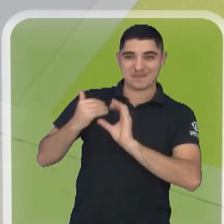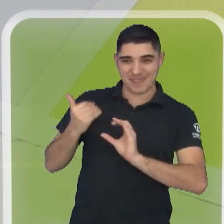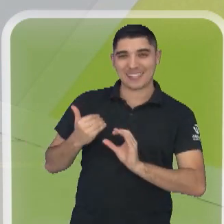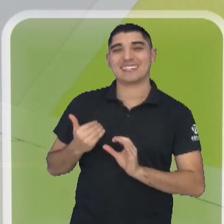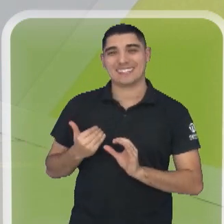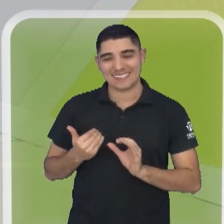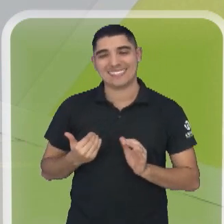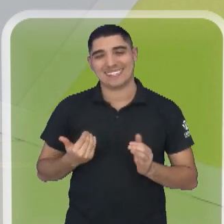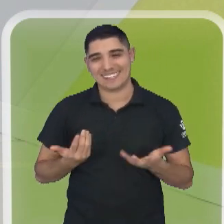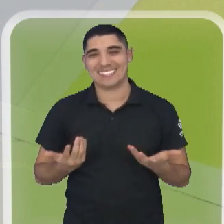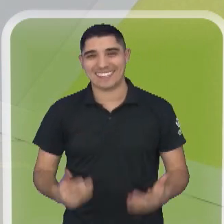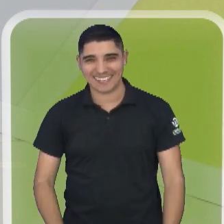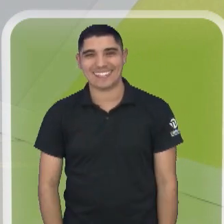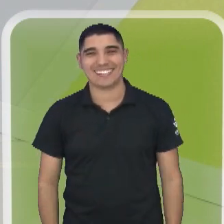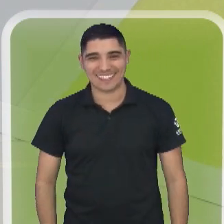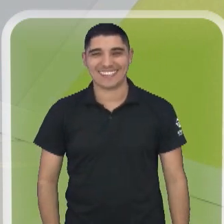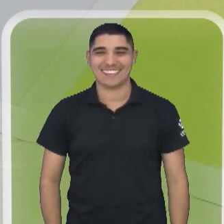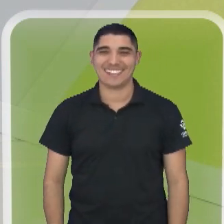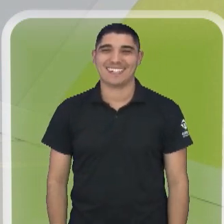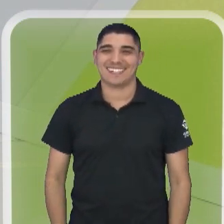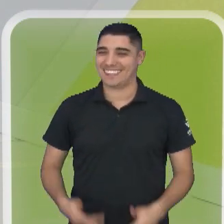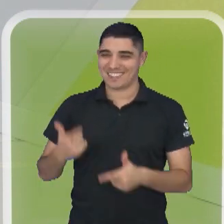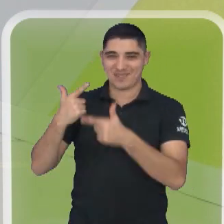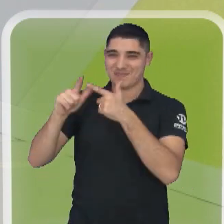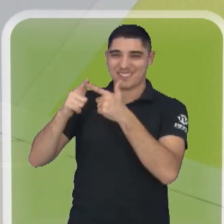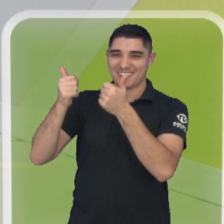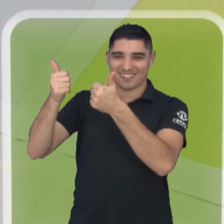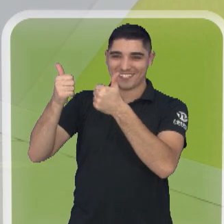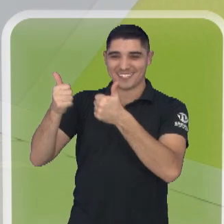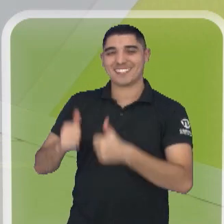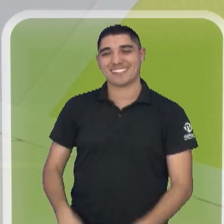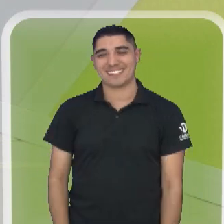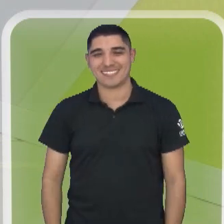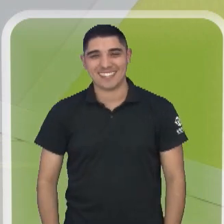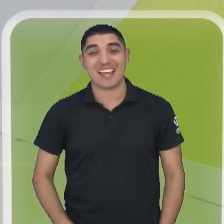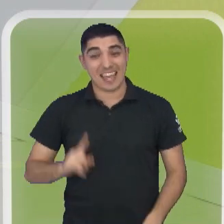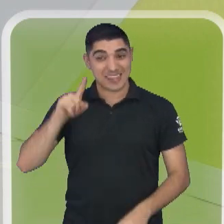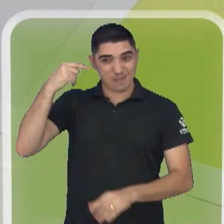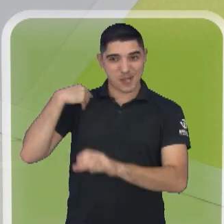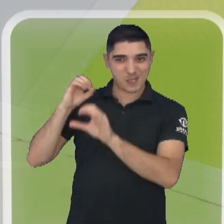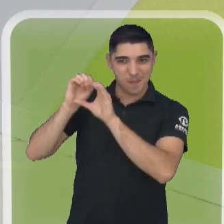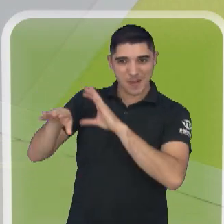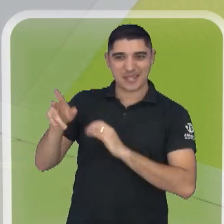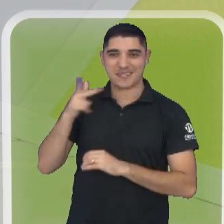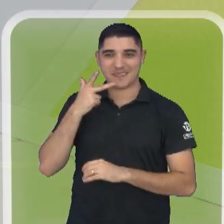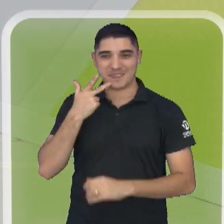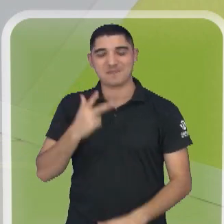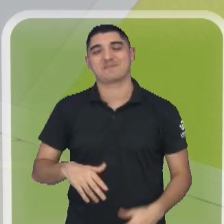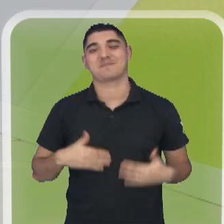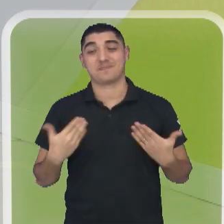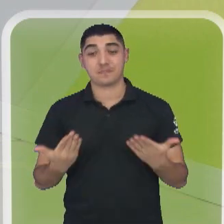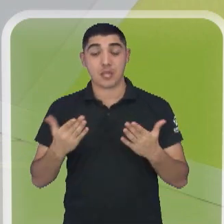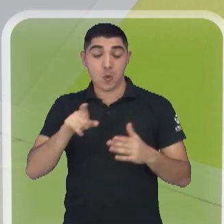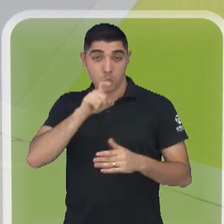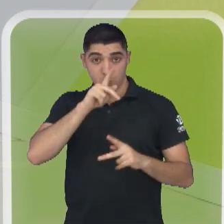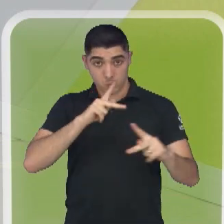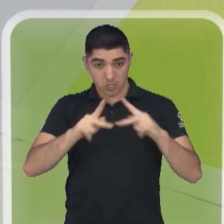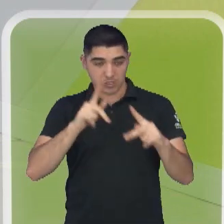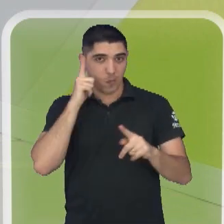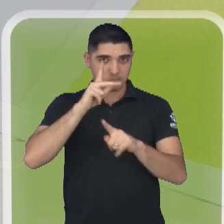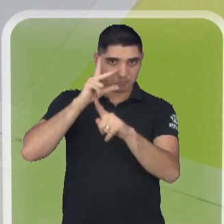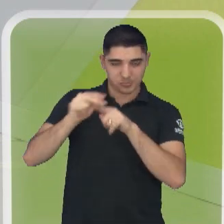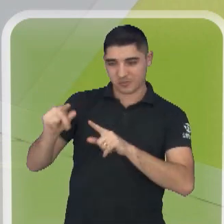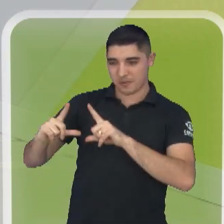seguinte... Coitado. Desculpa, Luiz. Na próxima eu mando. E olha só, o São José venceu esse jogo contra o